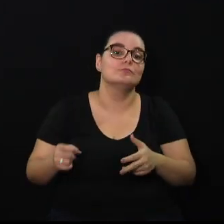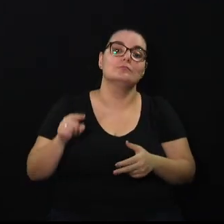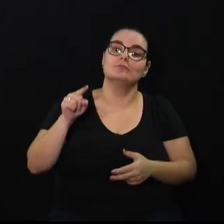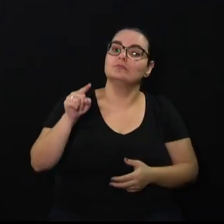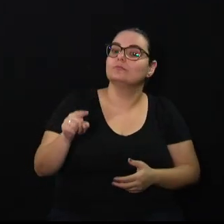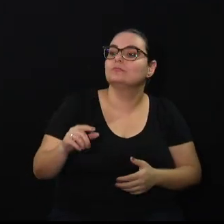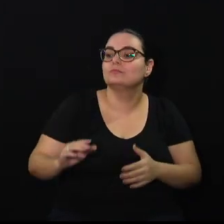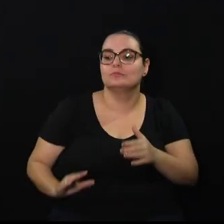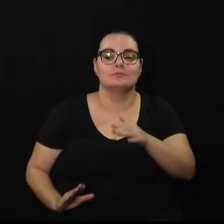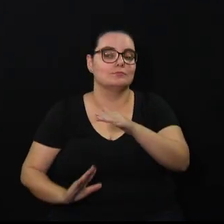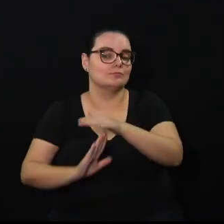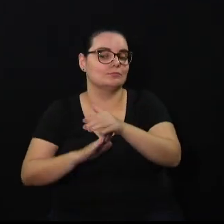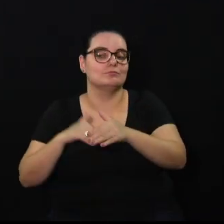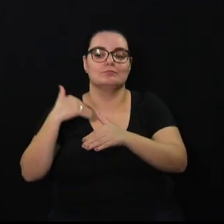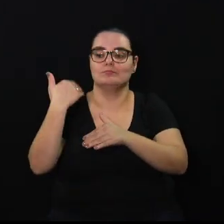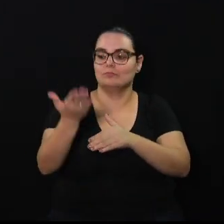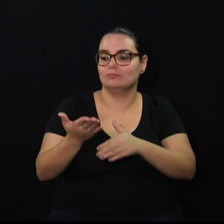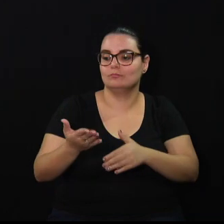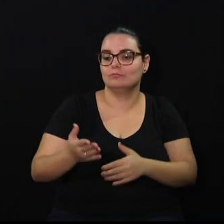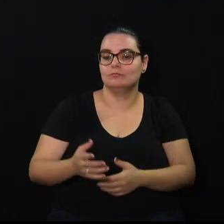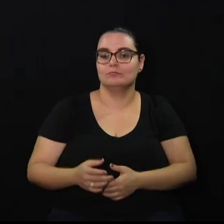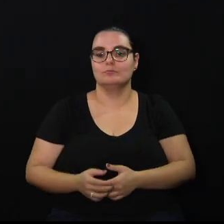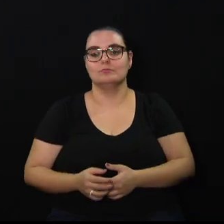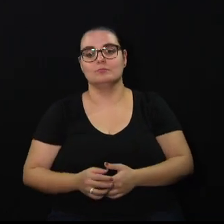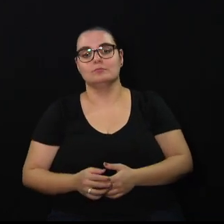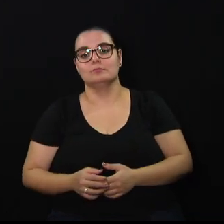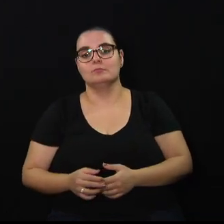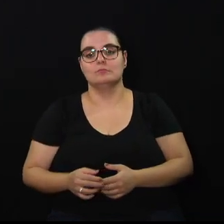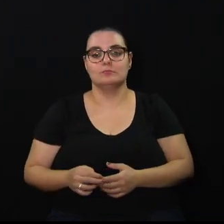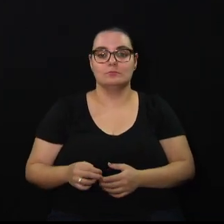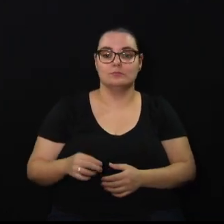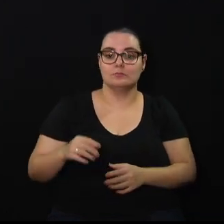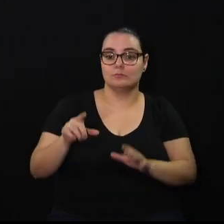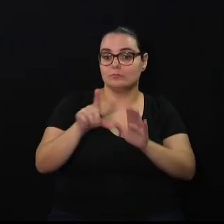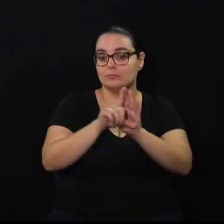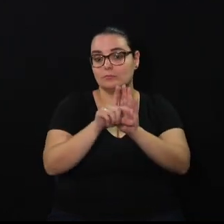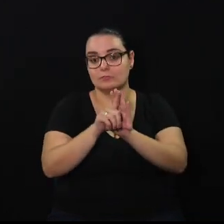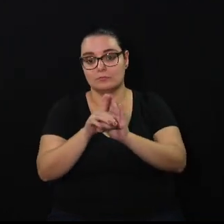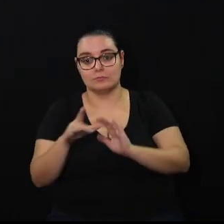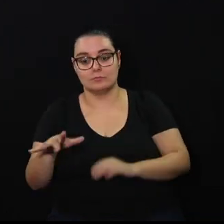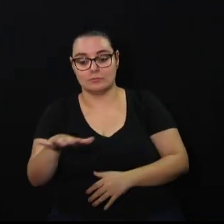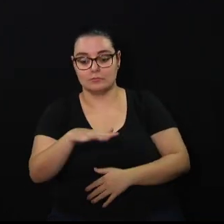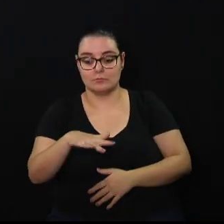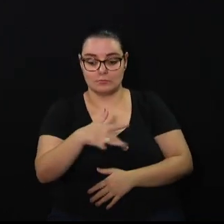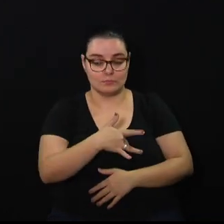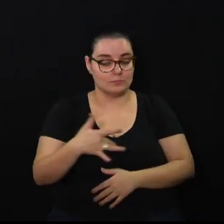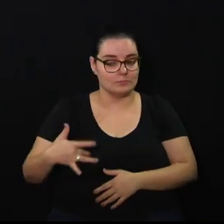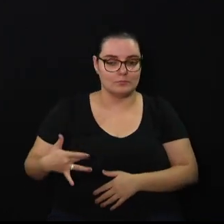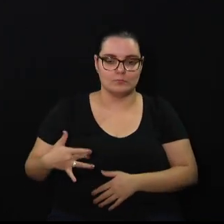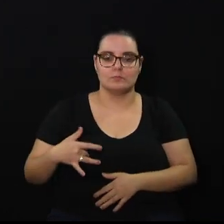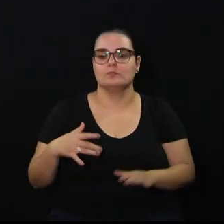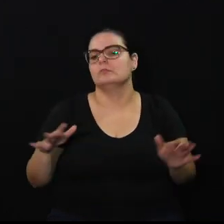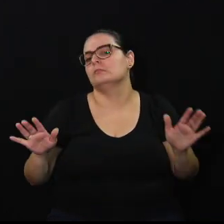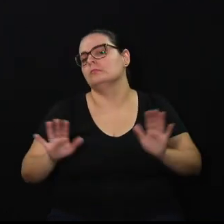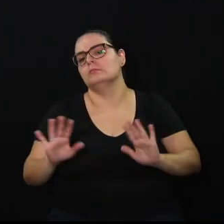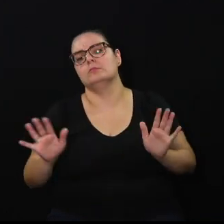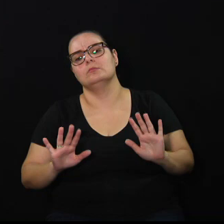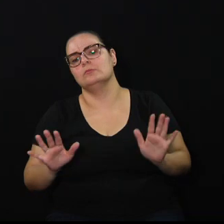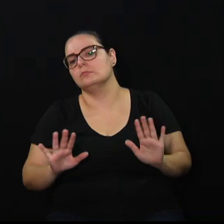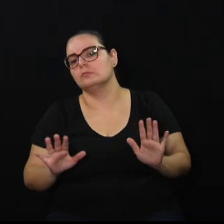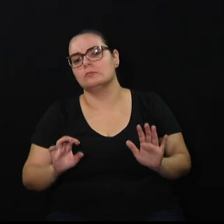está pulou o limite de sessões que está previsto nas normas da agência nacional de saúde nada disso pode prevalecer